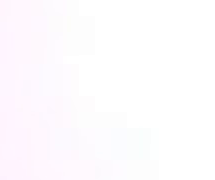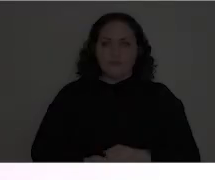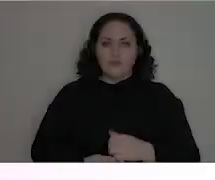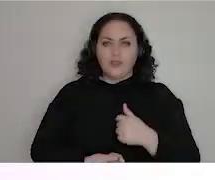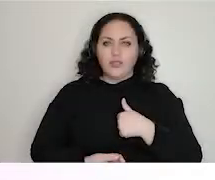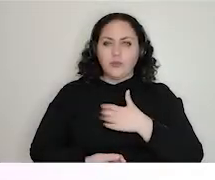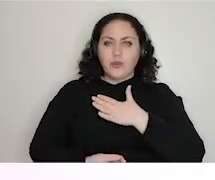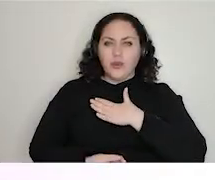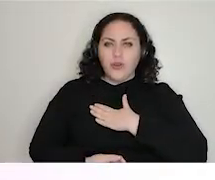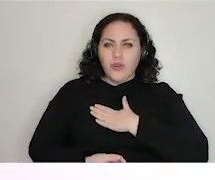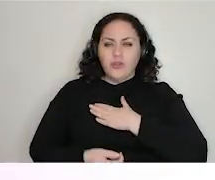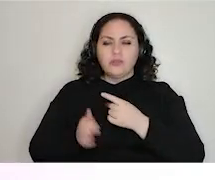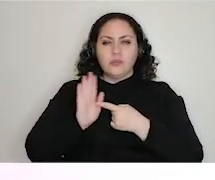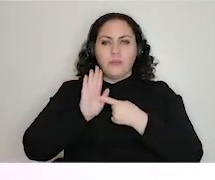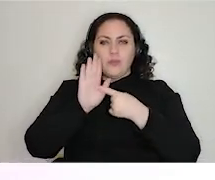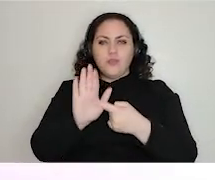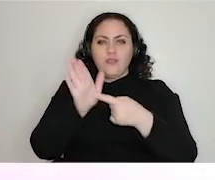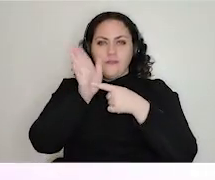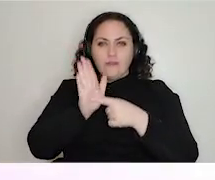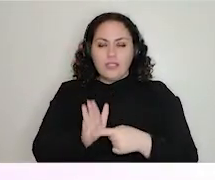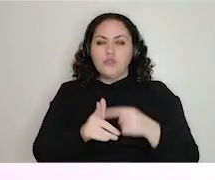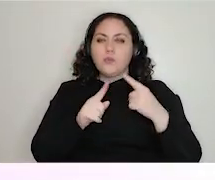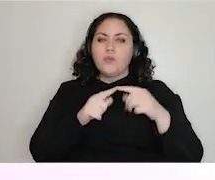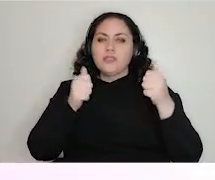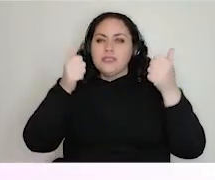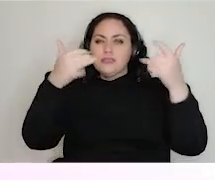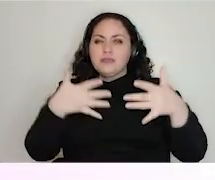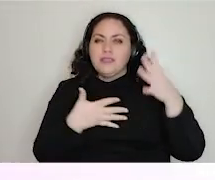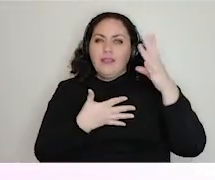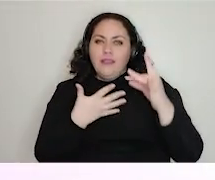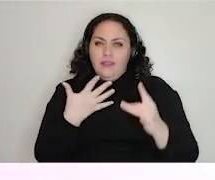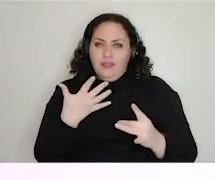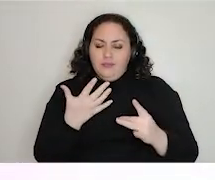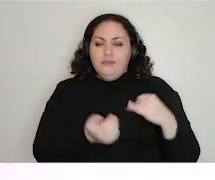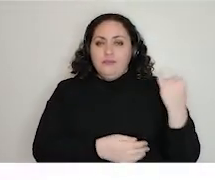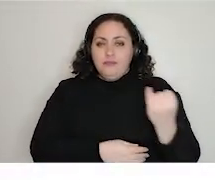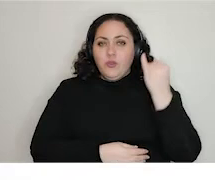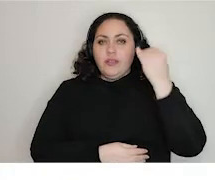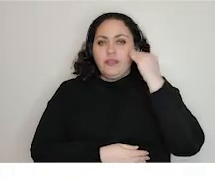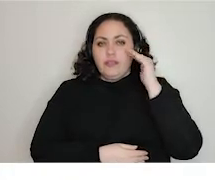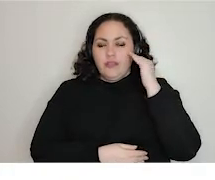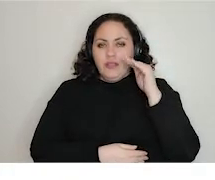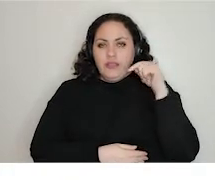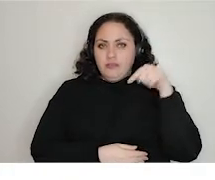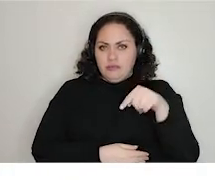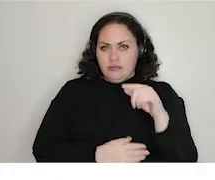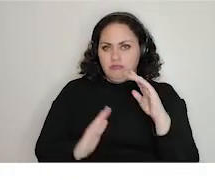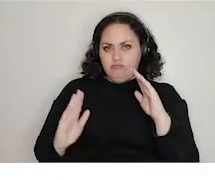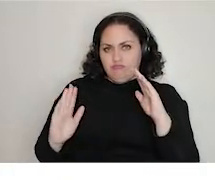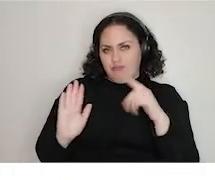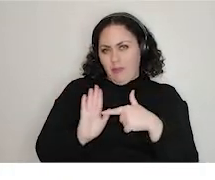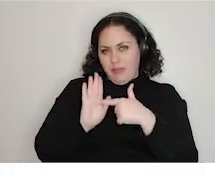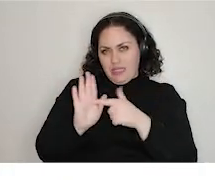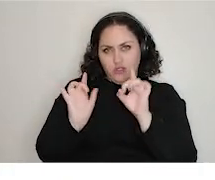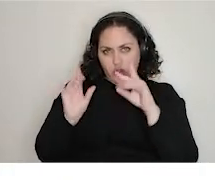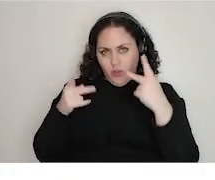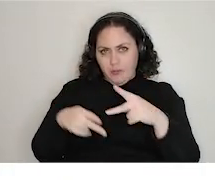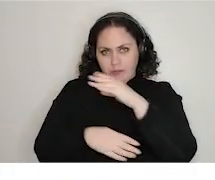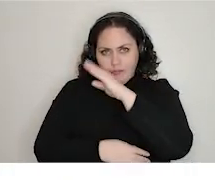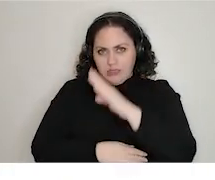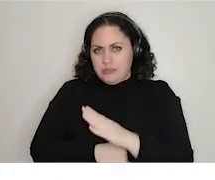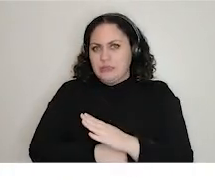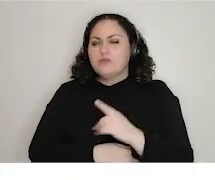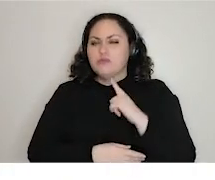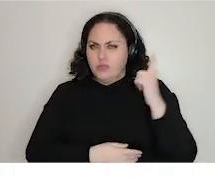Eu gosto de trazer esse vídeo porque ele é muito ilustrativo. Né? É importante a gente entender que esse cenário não é só no